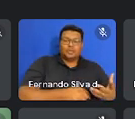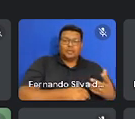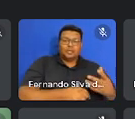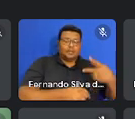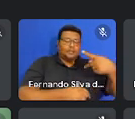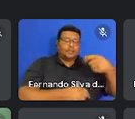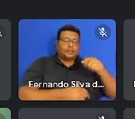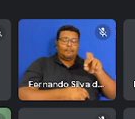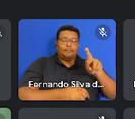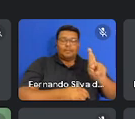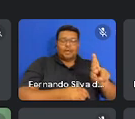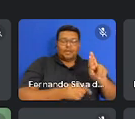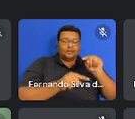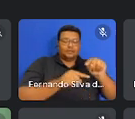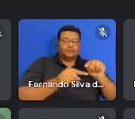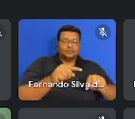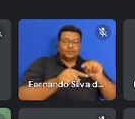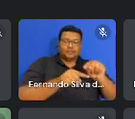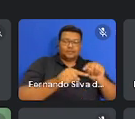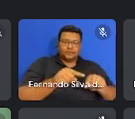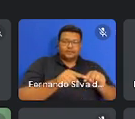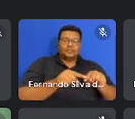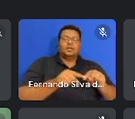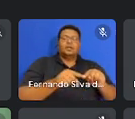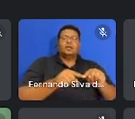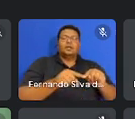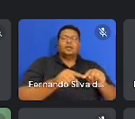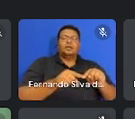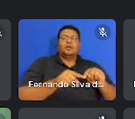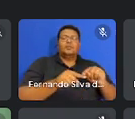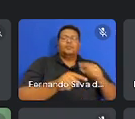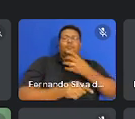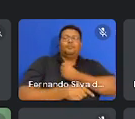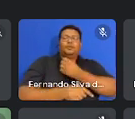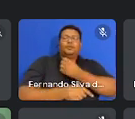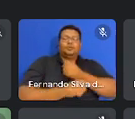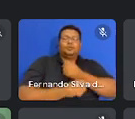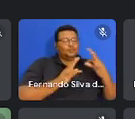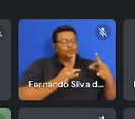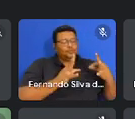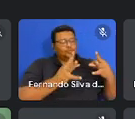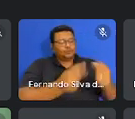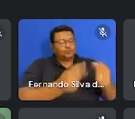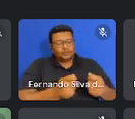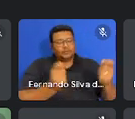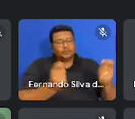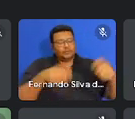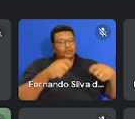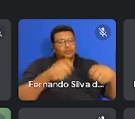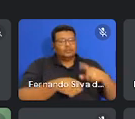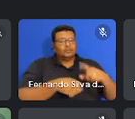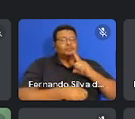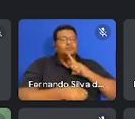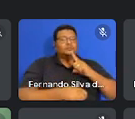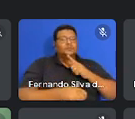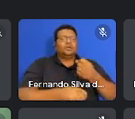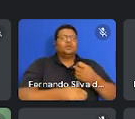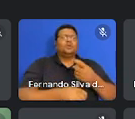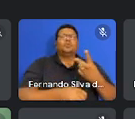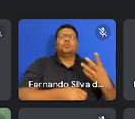e vou dividir pelo número total de possibilidades. Então, quantos elementos tem nesse conjunto,